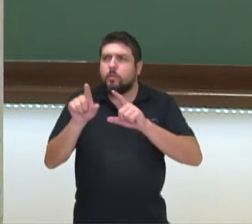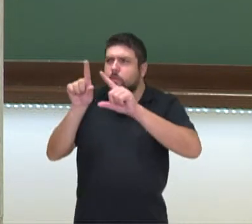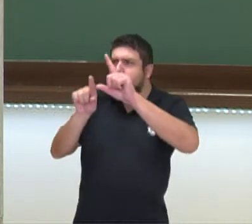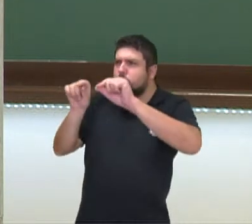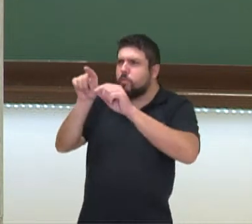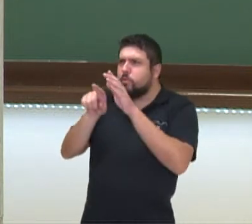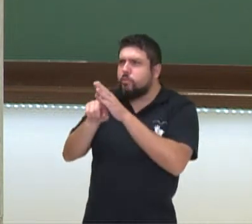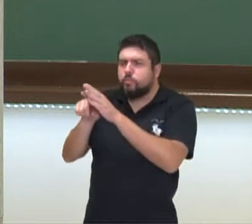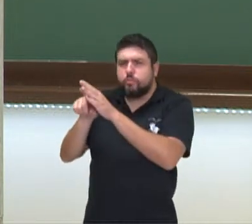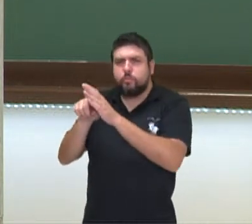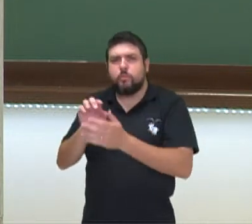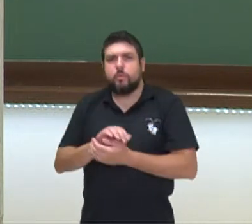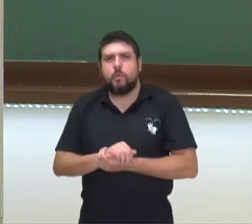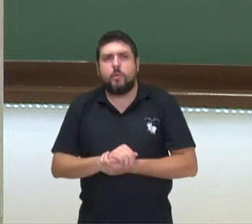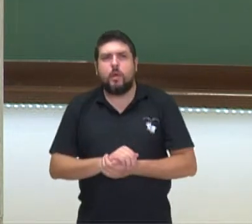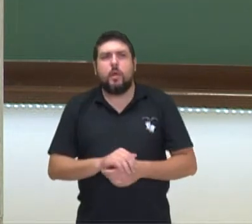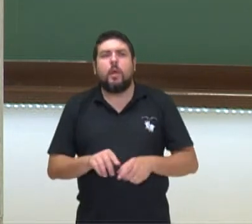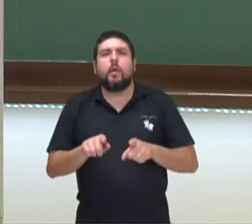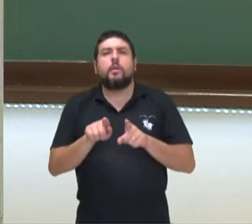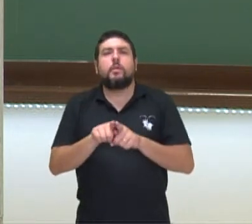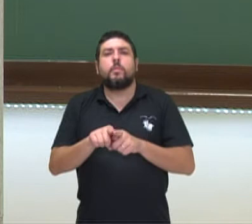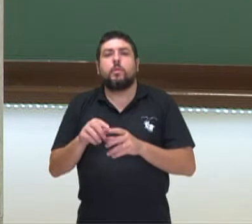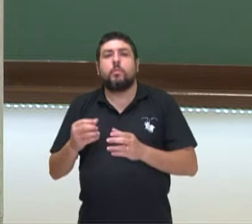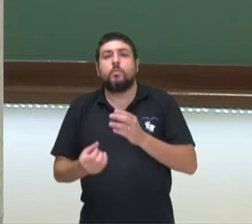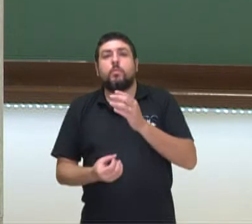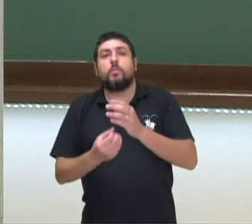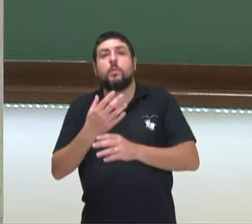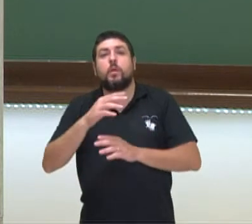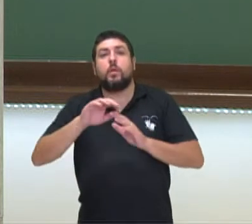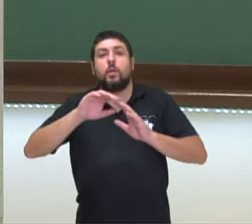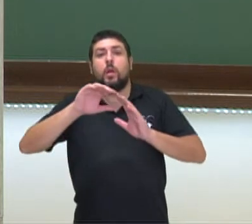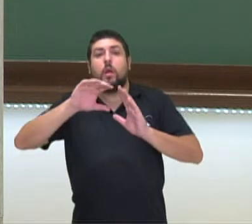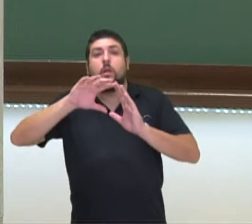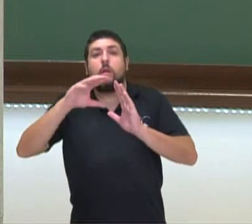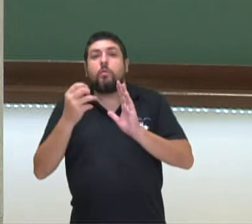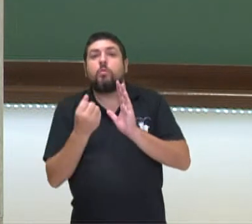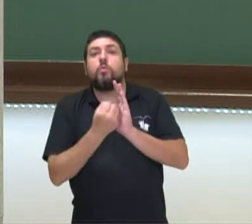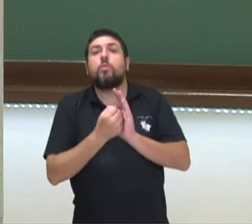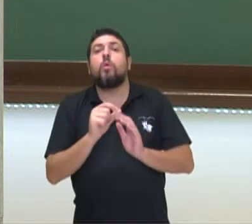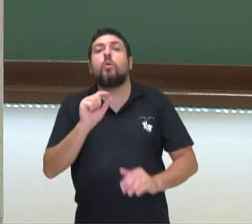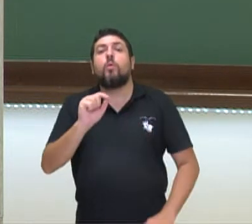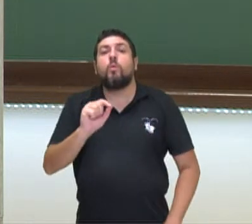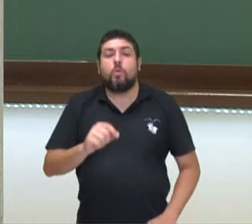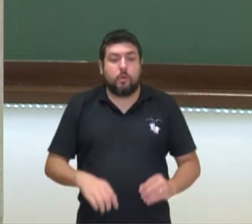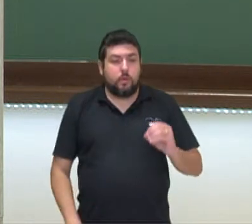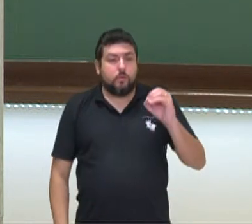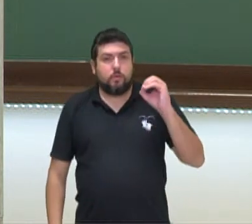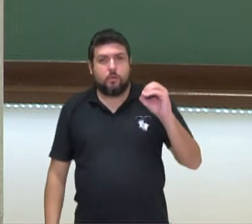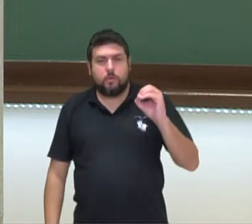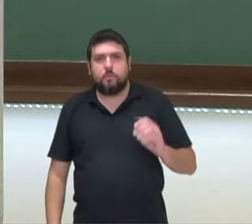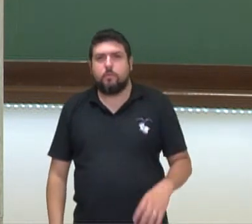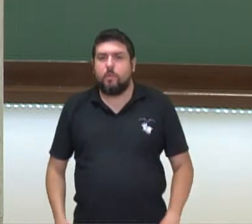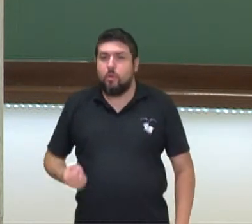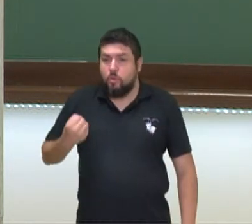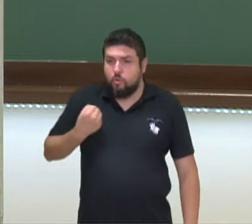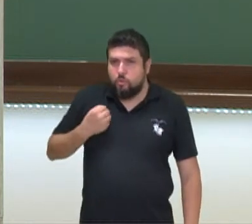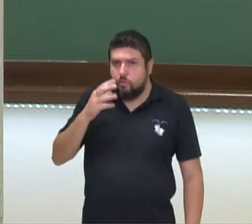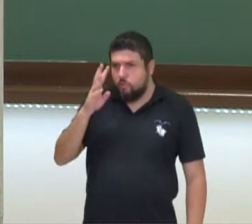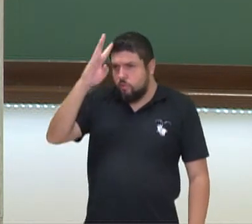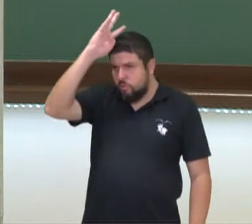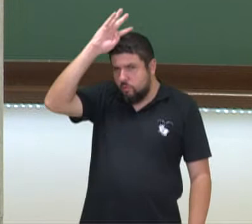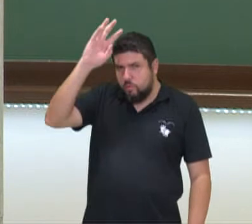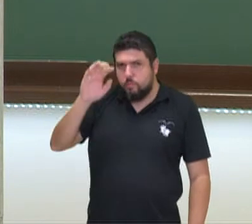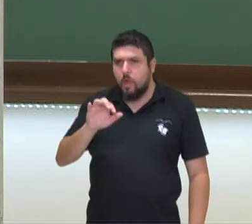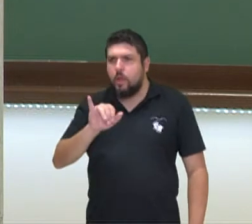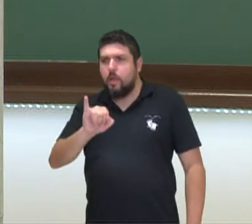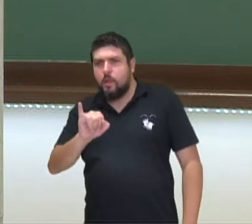também criaram um símbolo para representar o zero, né? Vamos lembrar aí que nos numerais romanos nós não temos a representação